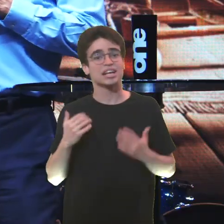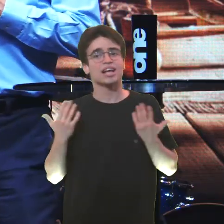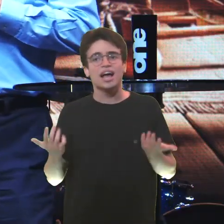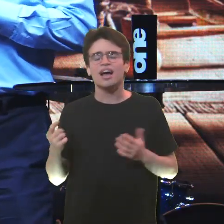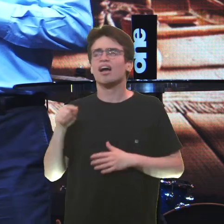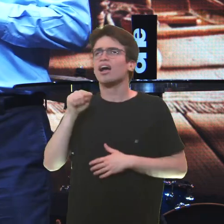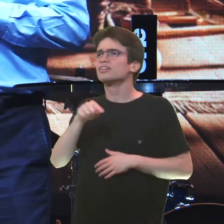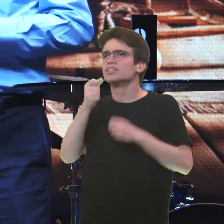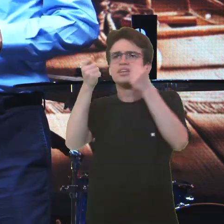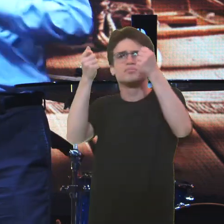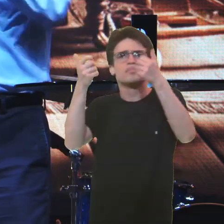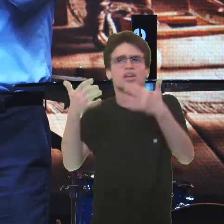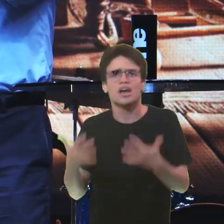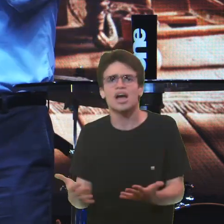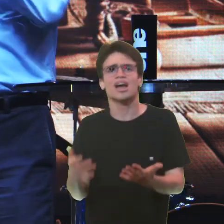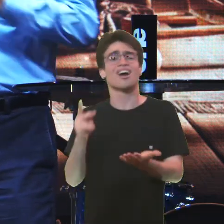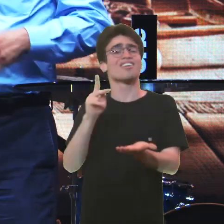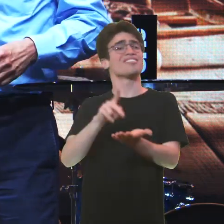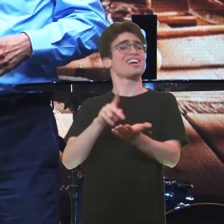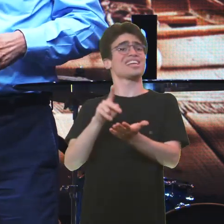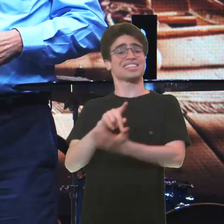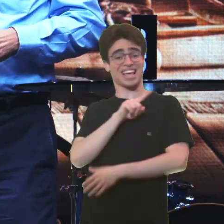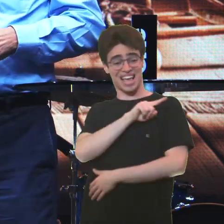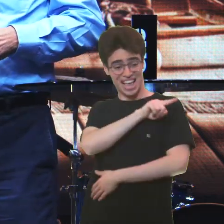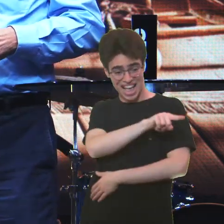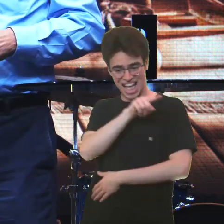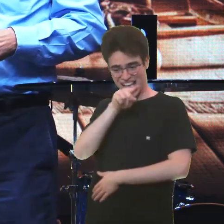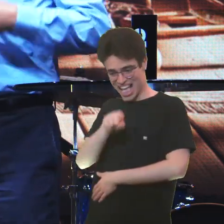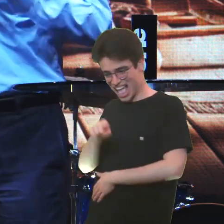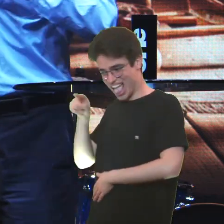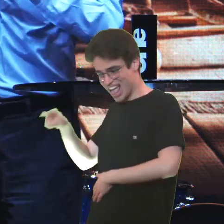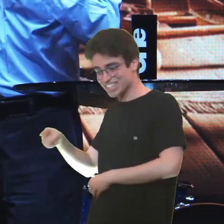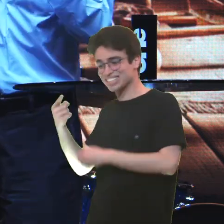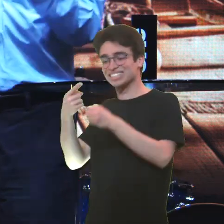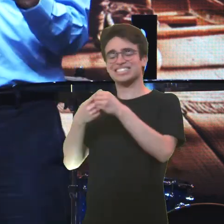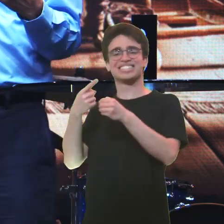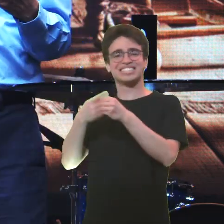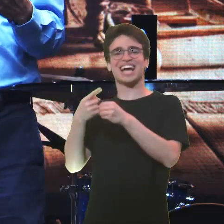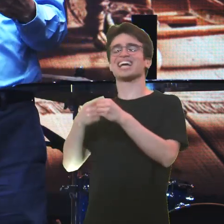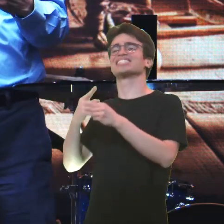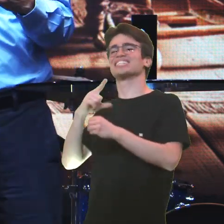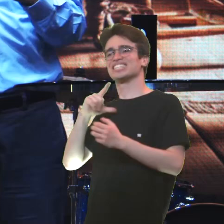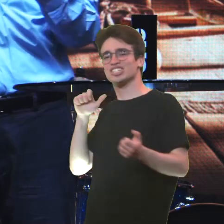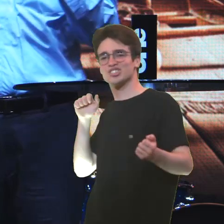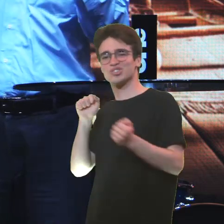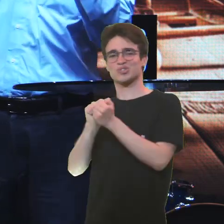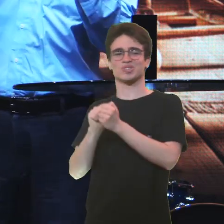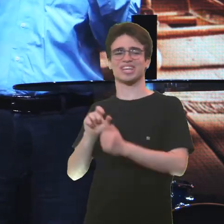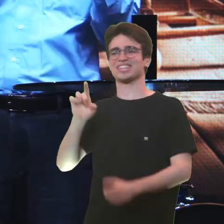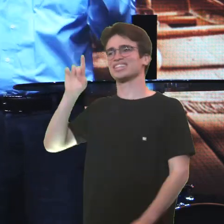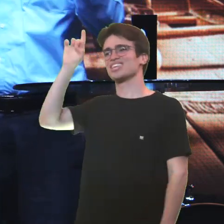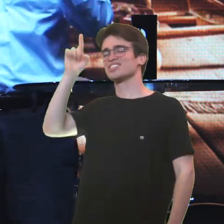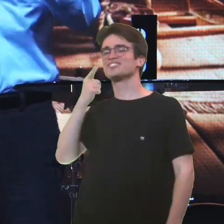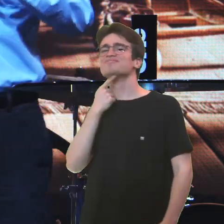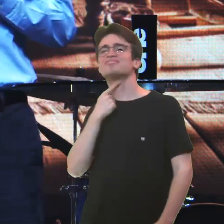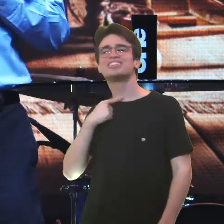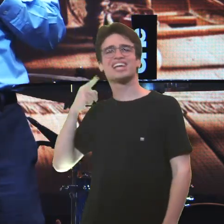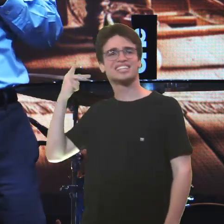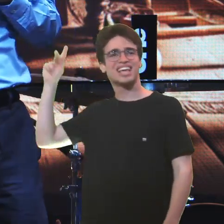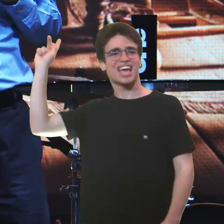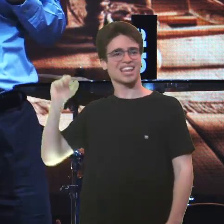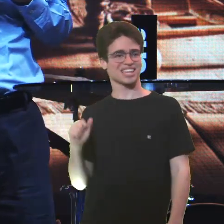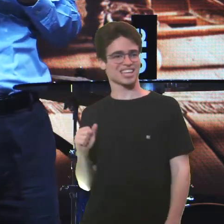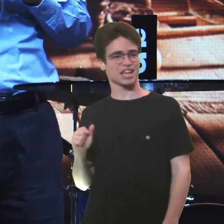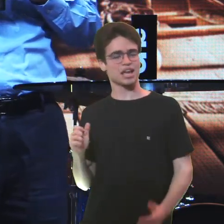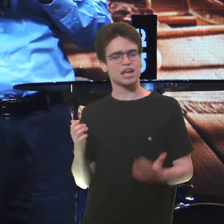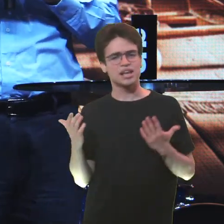corazón Isso de Dios. fala como as cidades estão no coração de Deus. Y también debe animarnos a comprender este aspecto de la Então